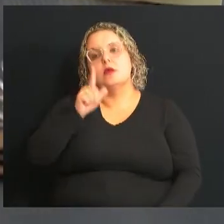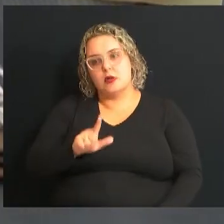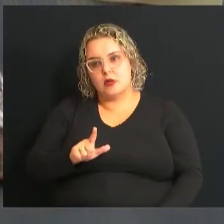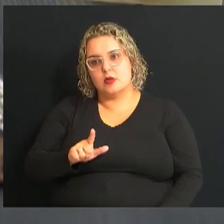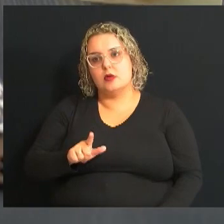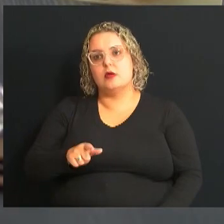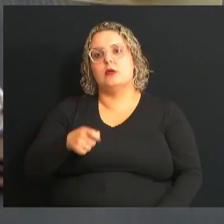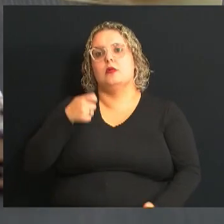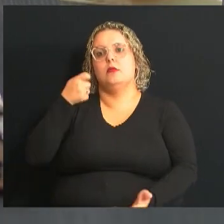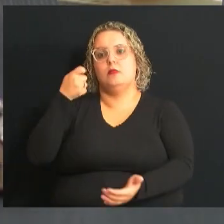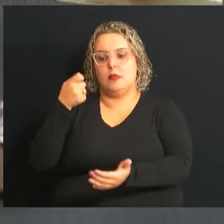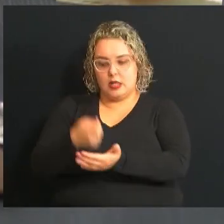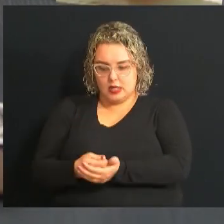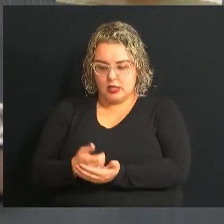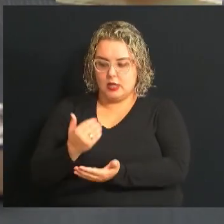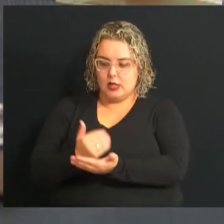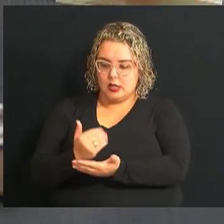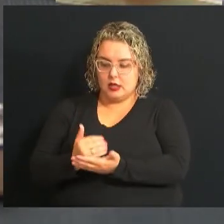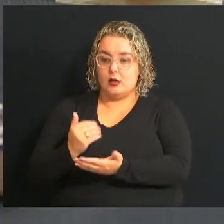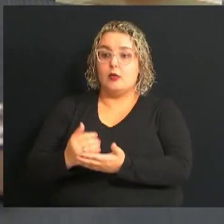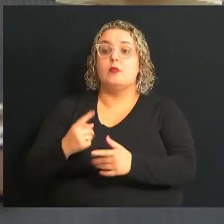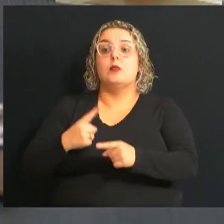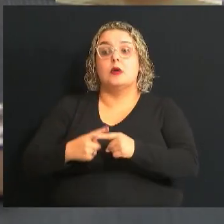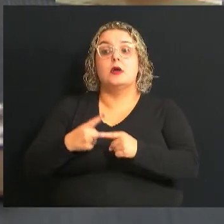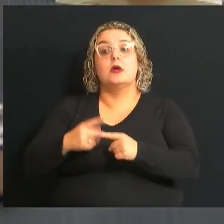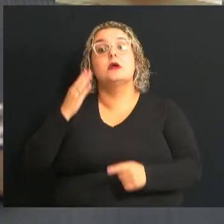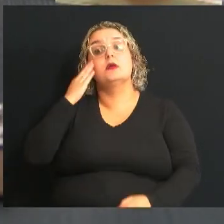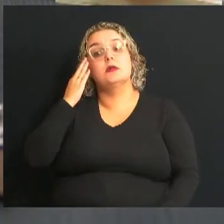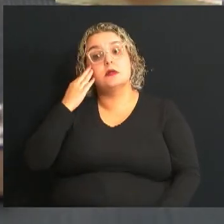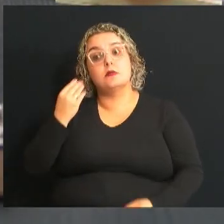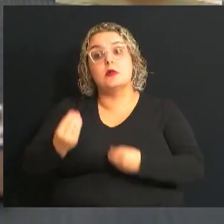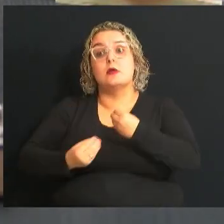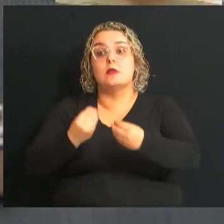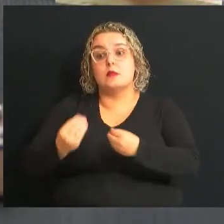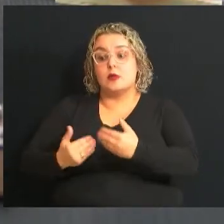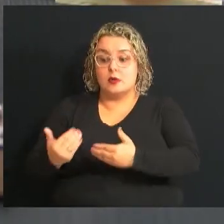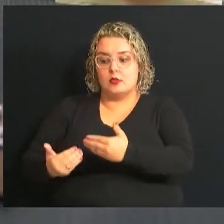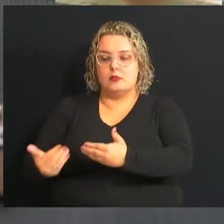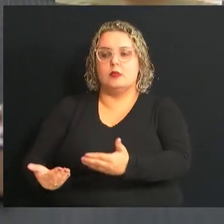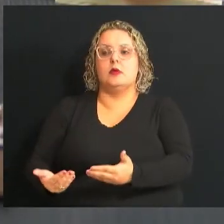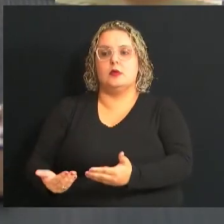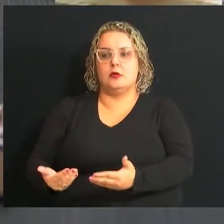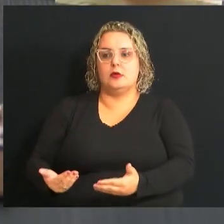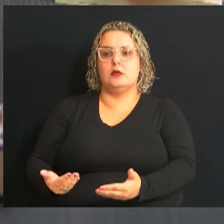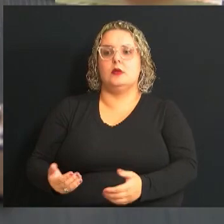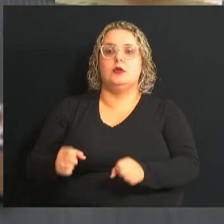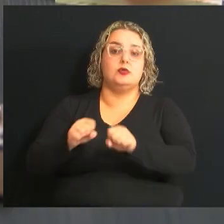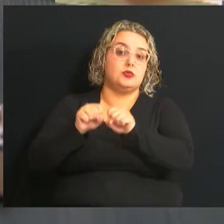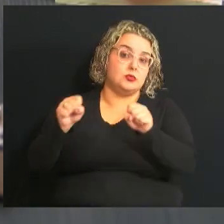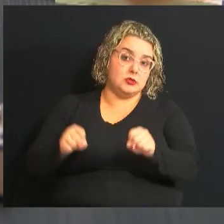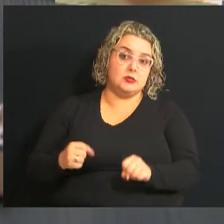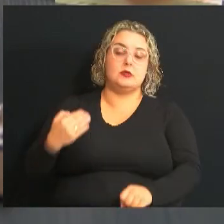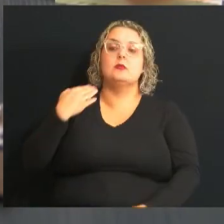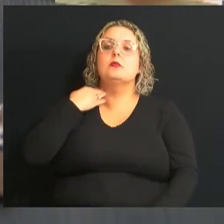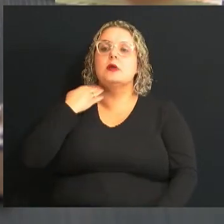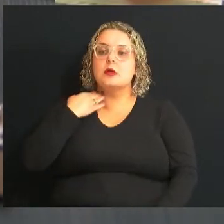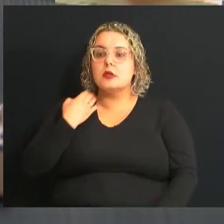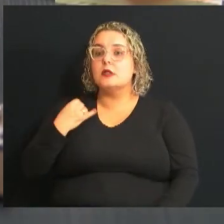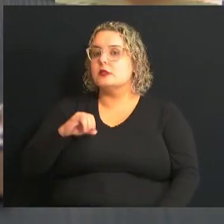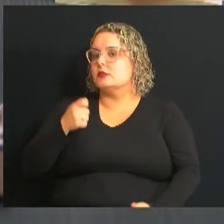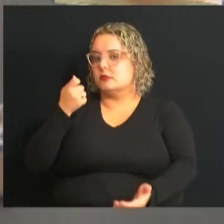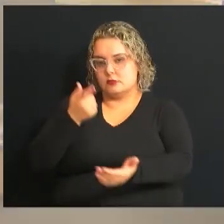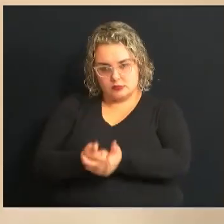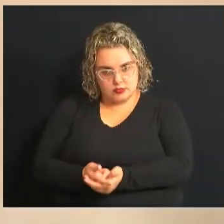essas prestações, porque a gente sabe como funciona o sistema de financiamento. A partir de um sistema bancário, se você não paga suas